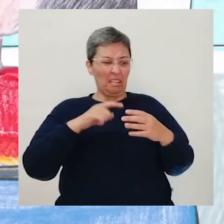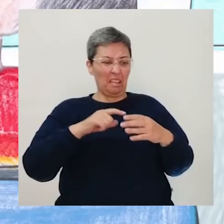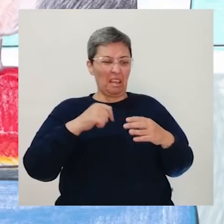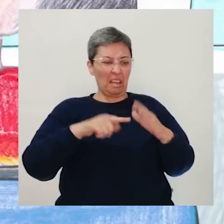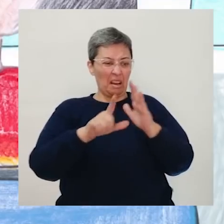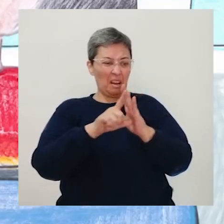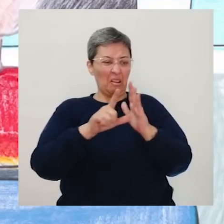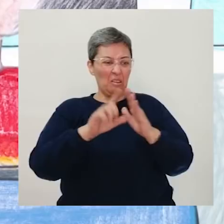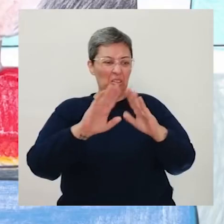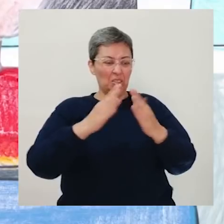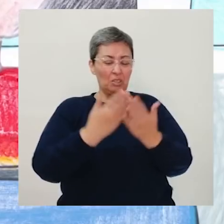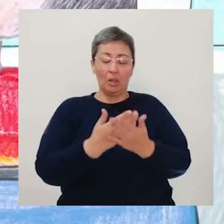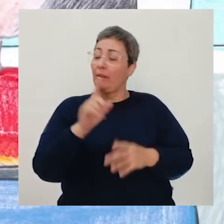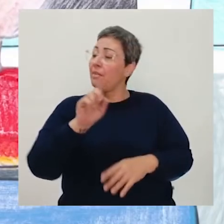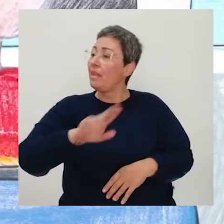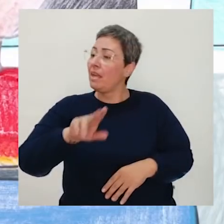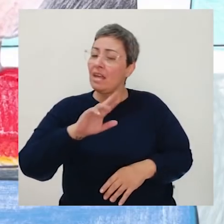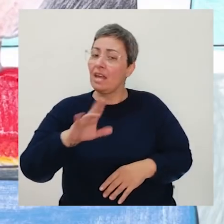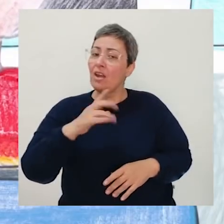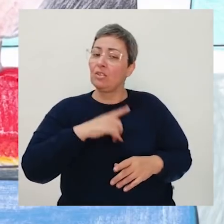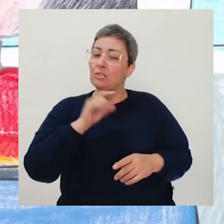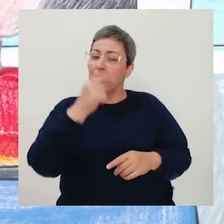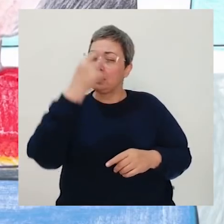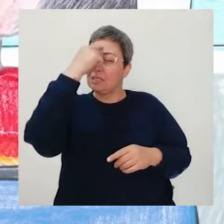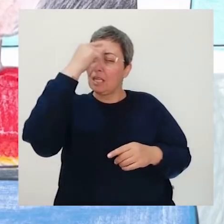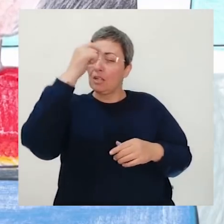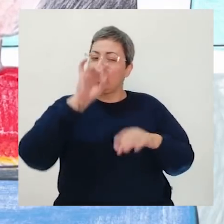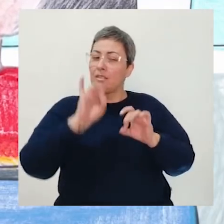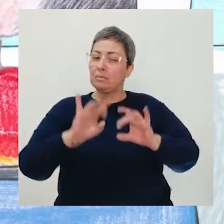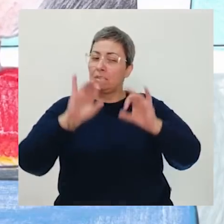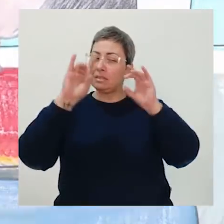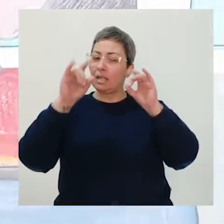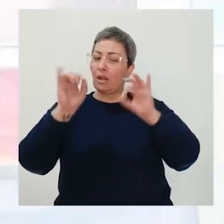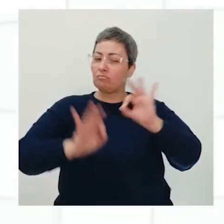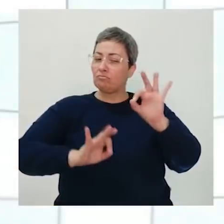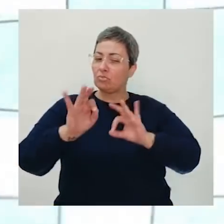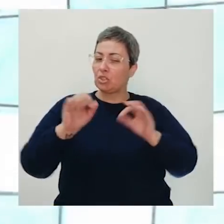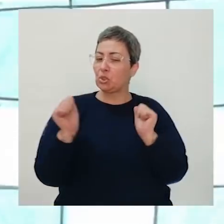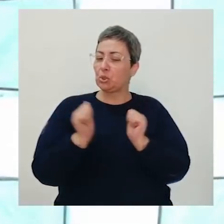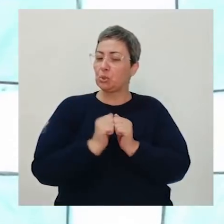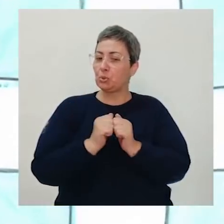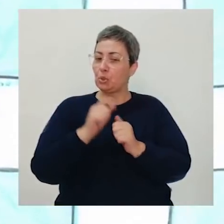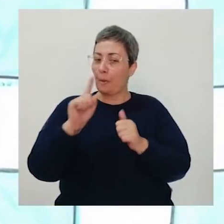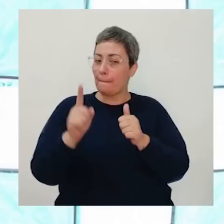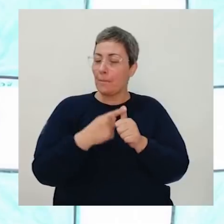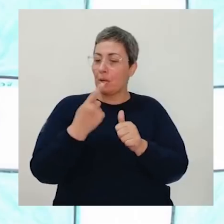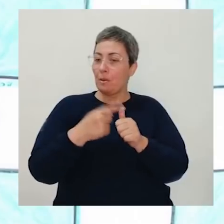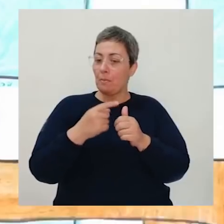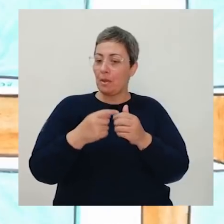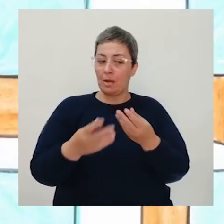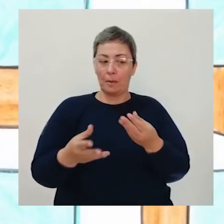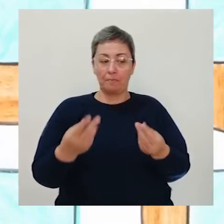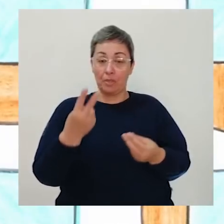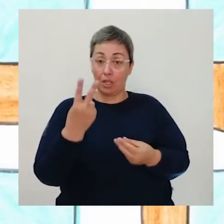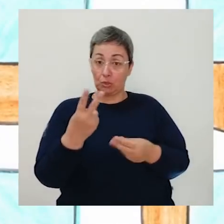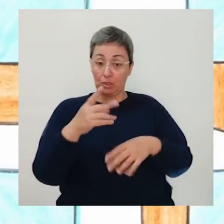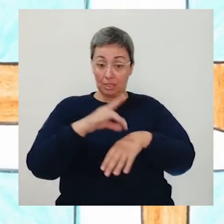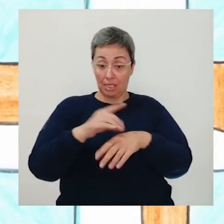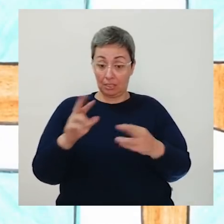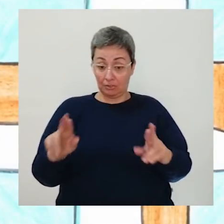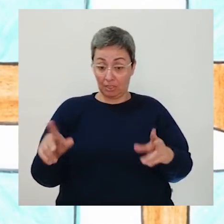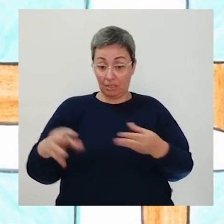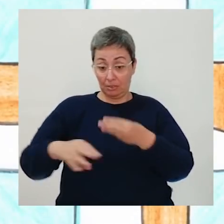Não é isso. Estou pensando em algo especial que nós faríamos juntos. Primeiro a gente mistura 2 tipos de